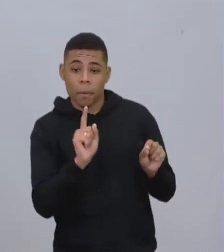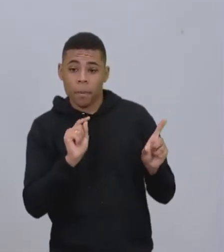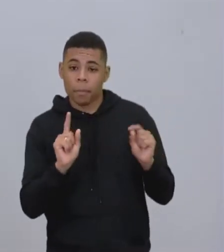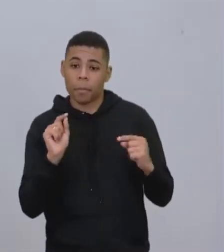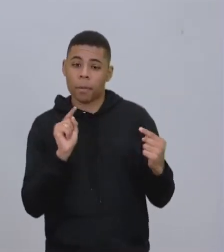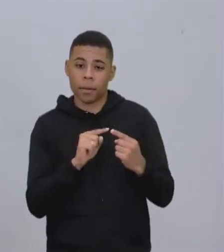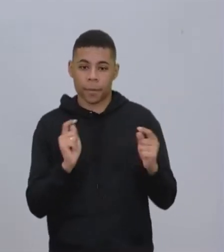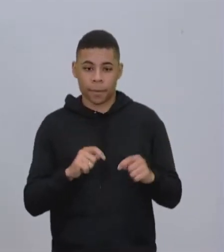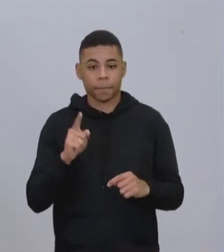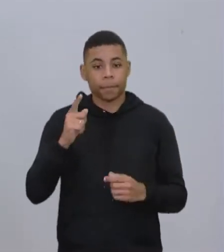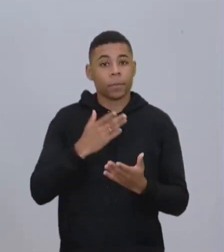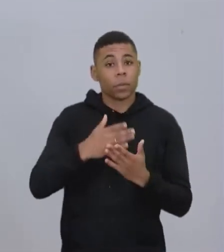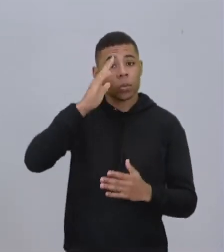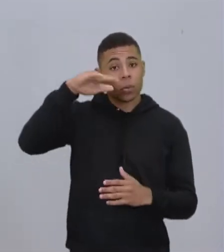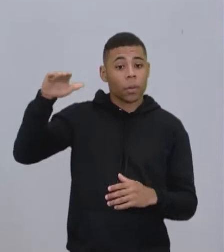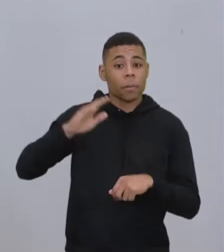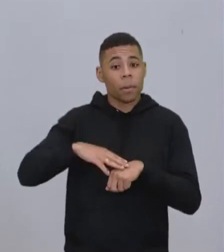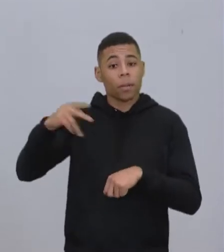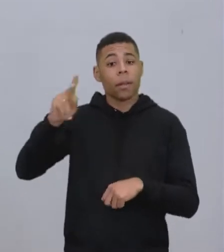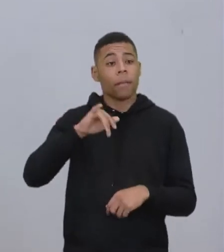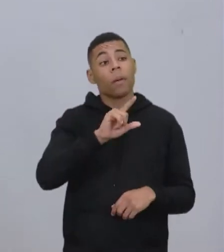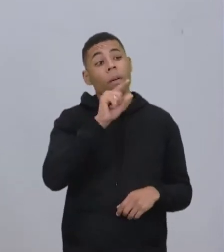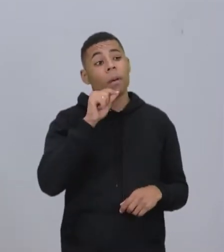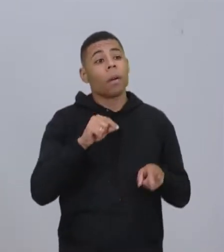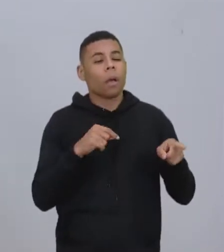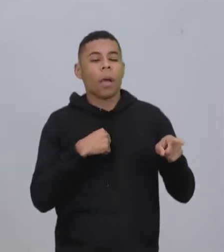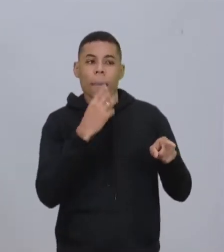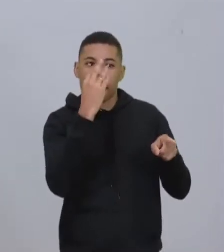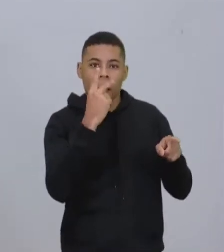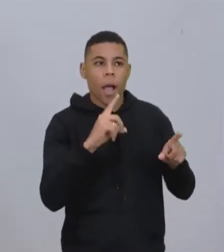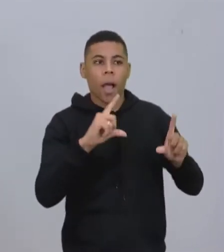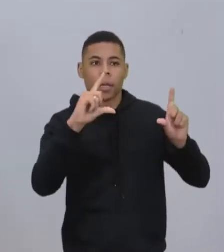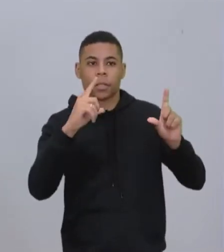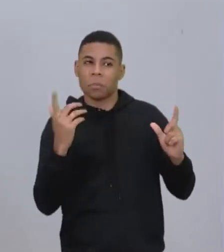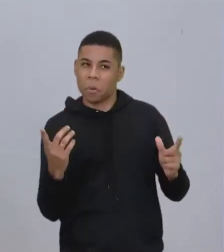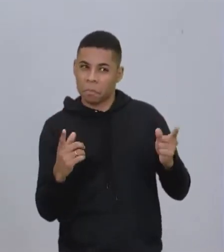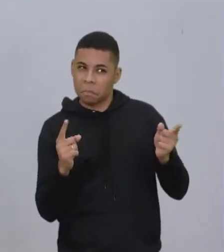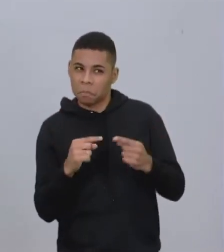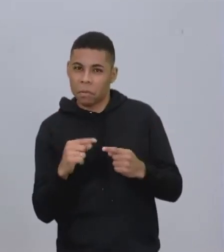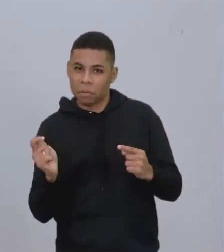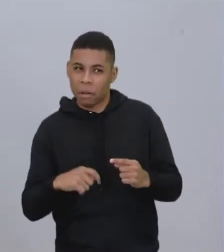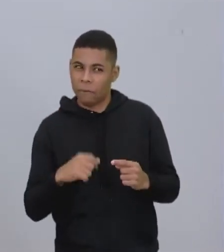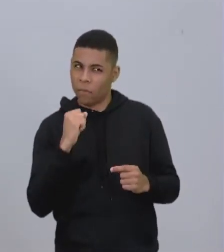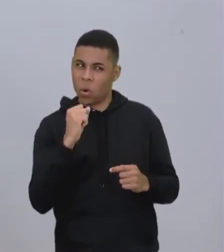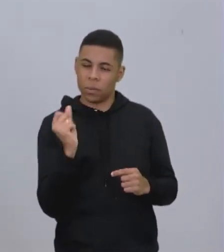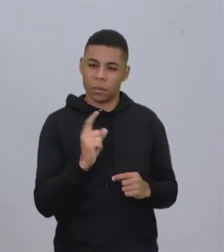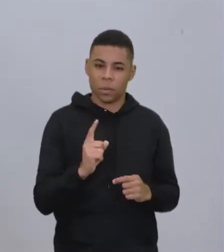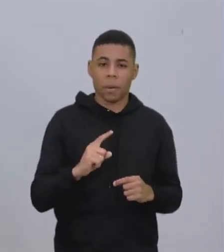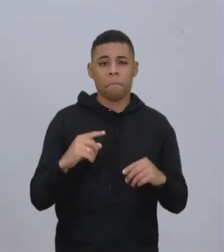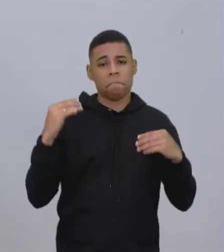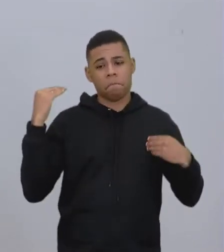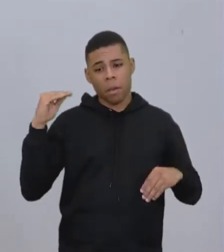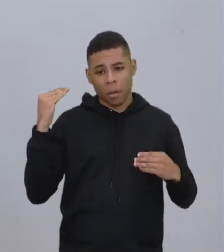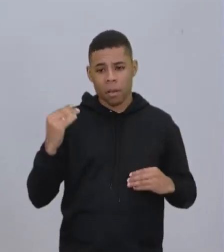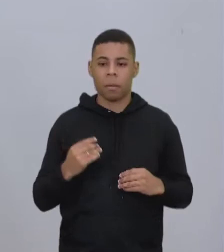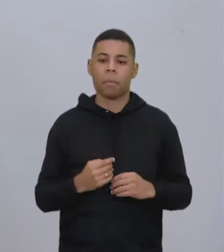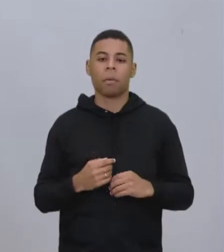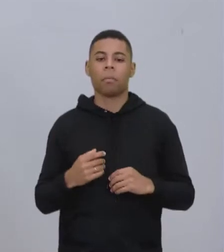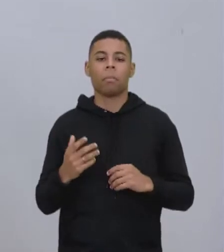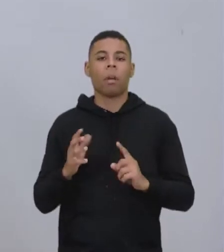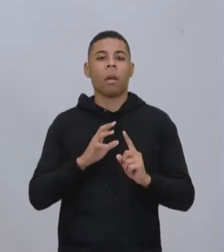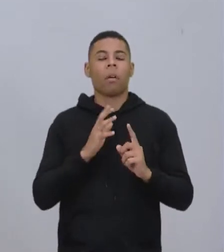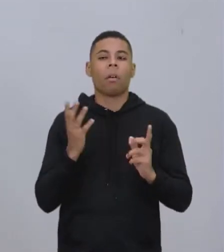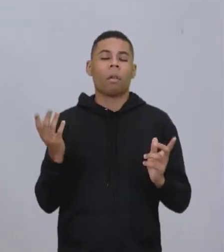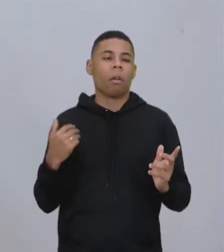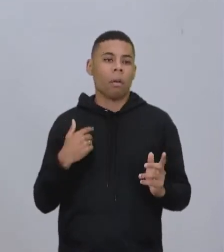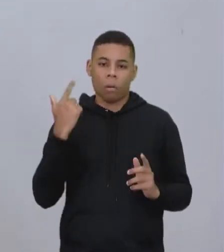o estudante ele vai escolher quais seriam as imagens que ele vai trabalhar, que ele vai desenvolver, seja com um meme, seja com um influencer que